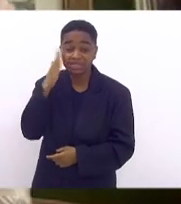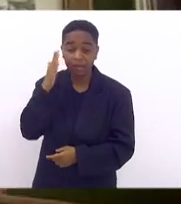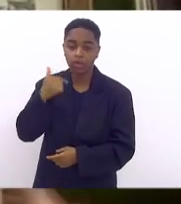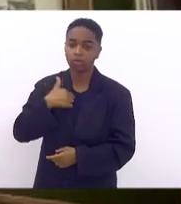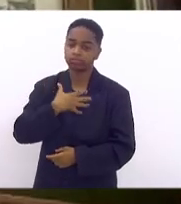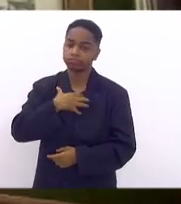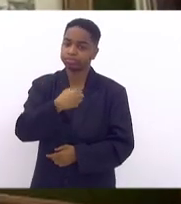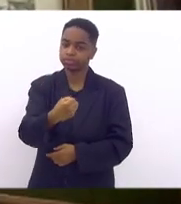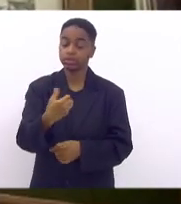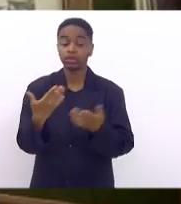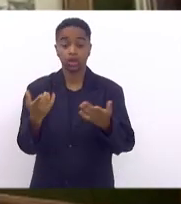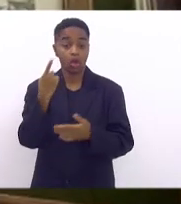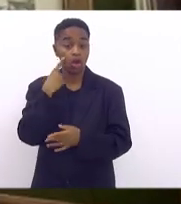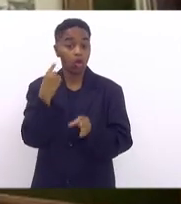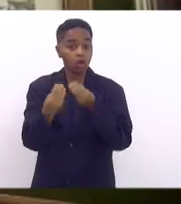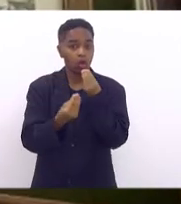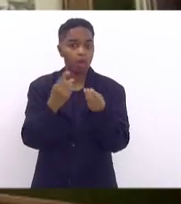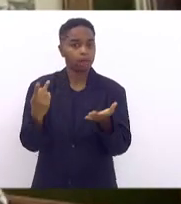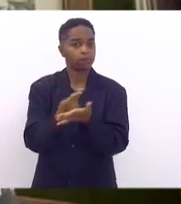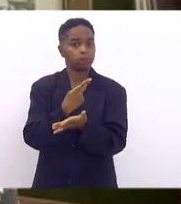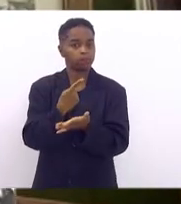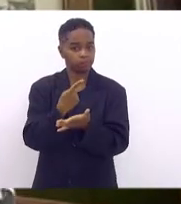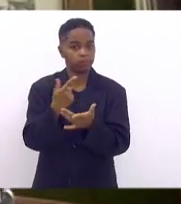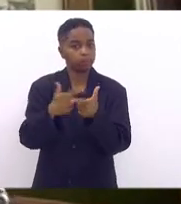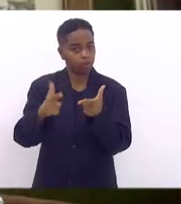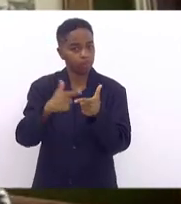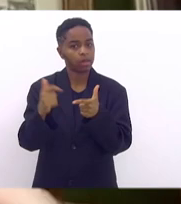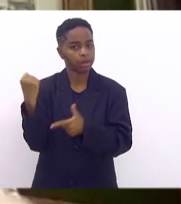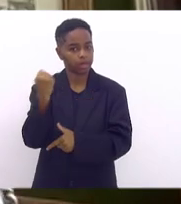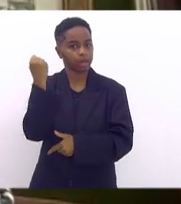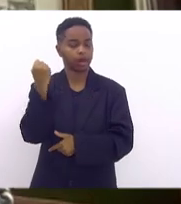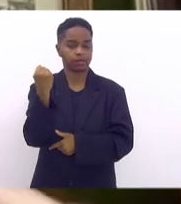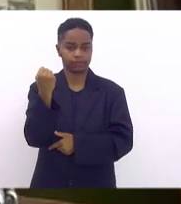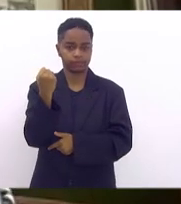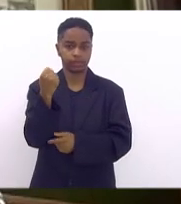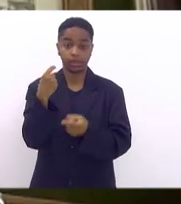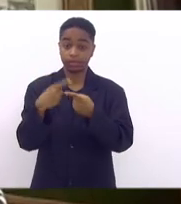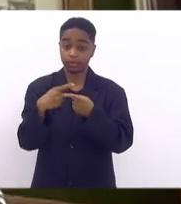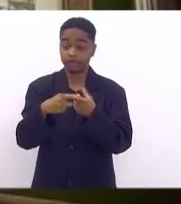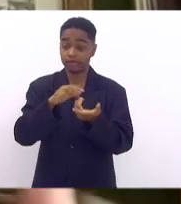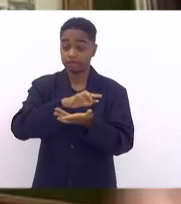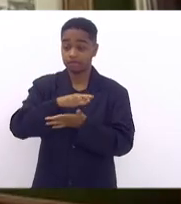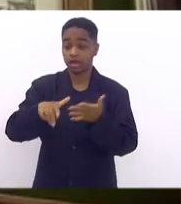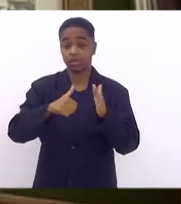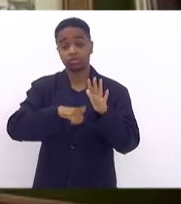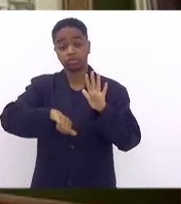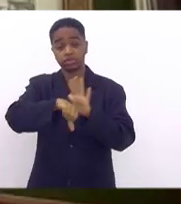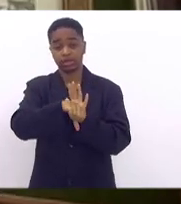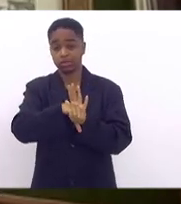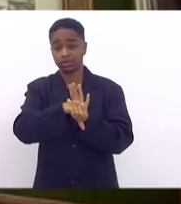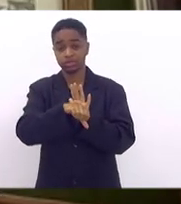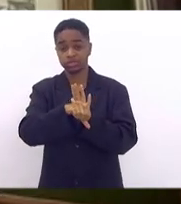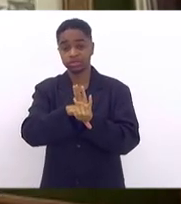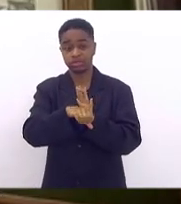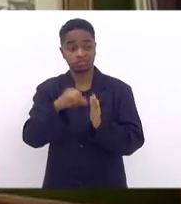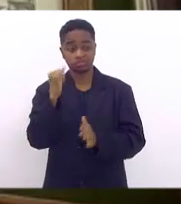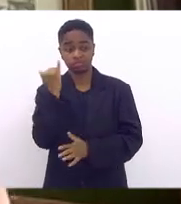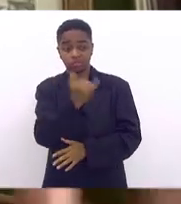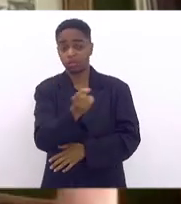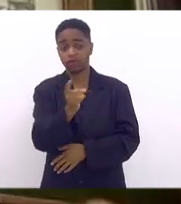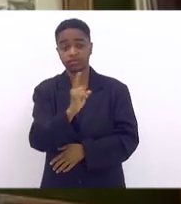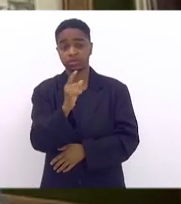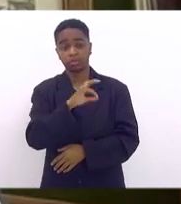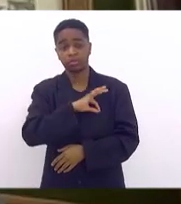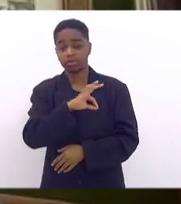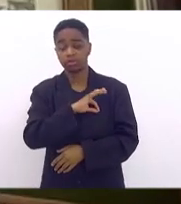do problema que a gente está vivendo, né? Então, assim, muitos desses crimes não chegam até a autoridade policial, que